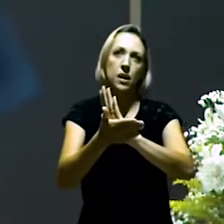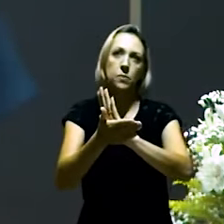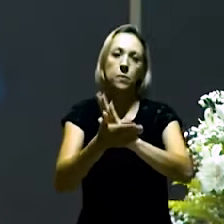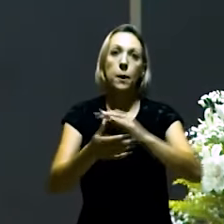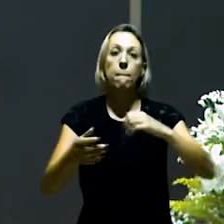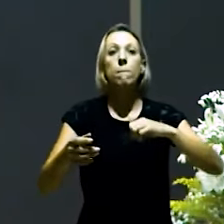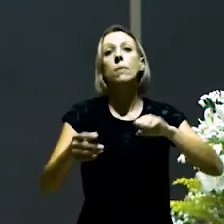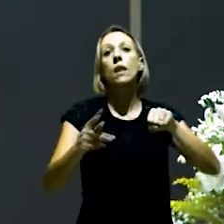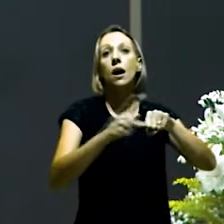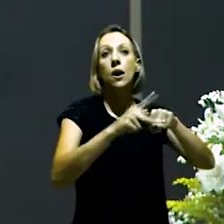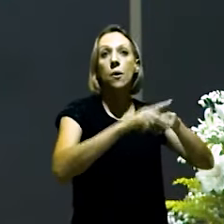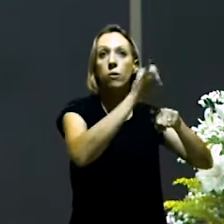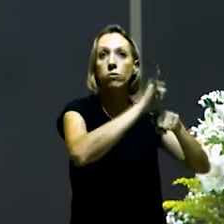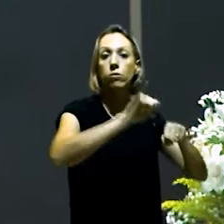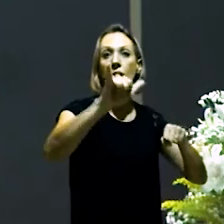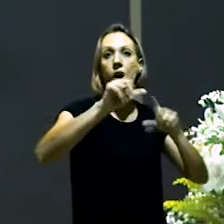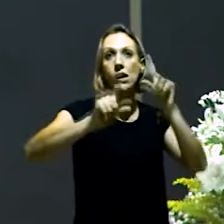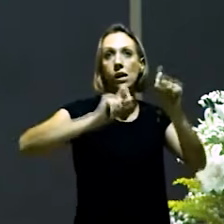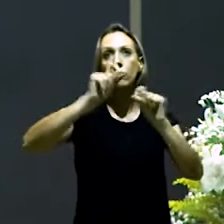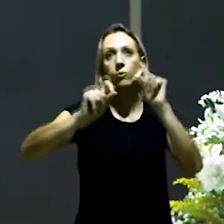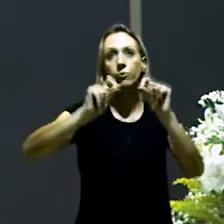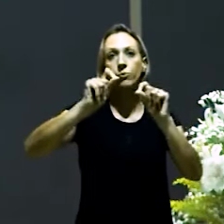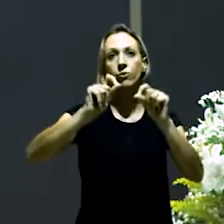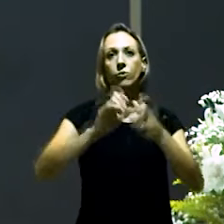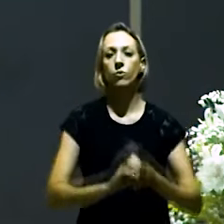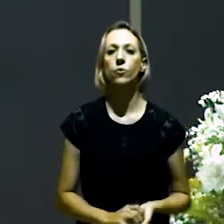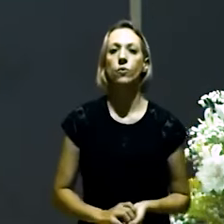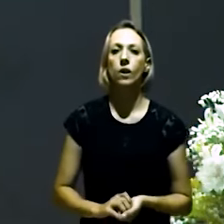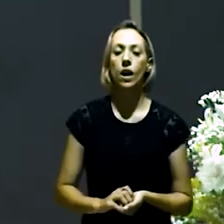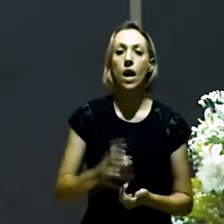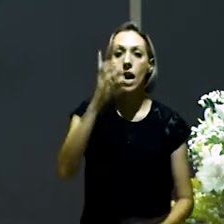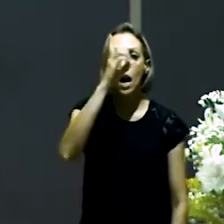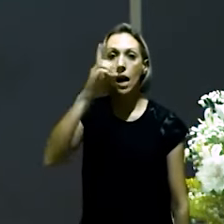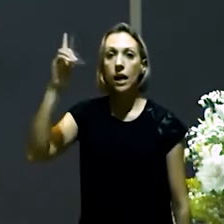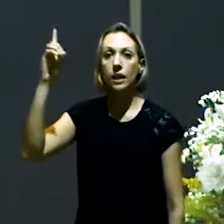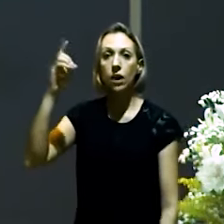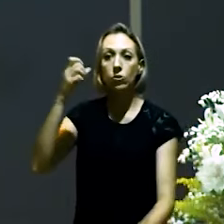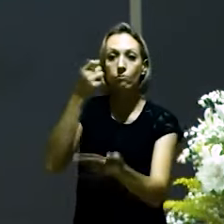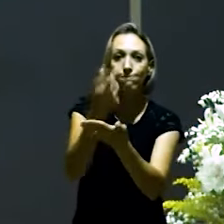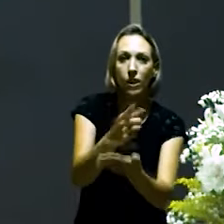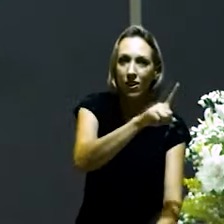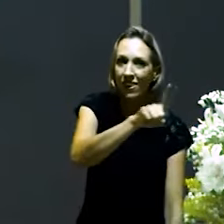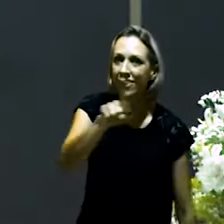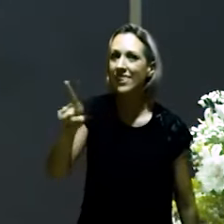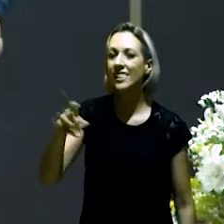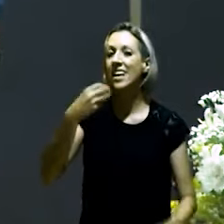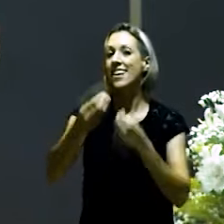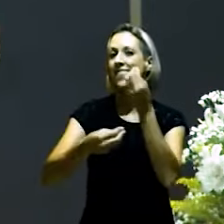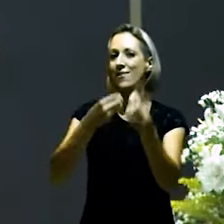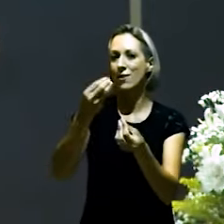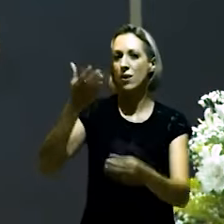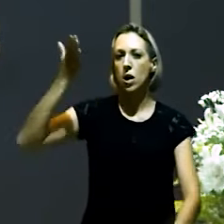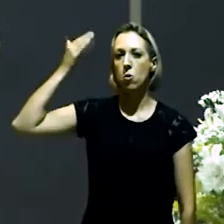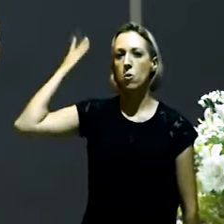por bom preço. E não foi preço de prata, nem de ouro. Você foi comprado pelo sangue de Jesus, como de um cordeiro